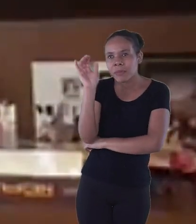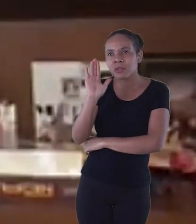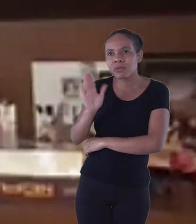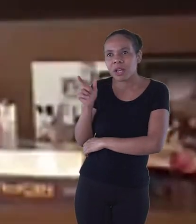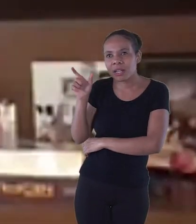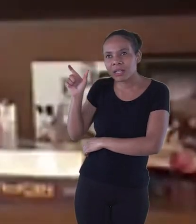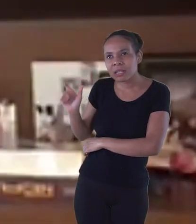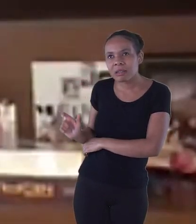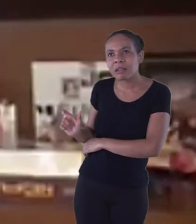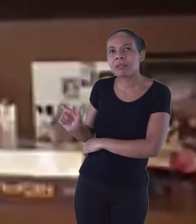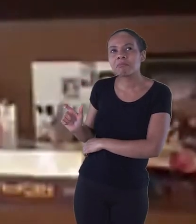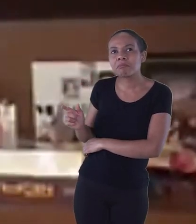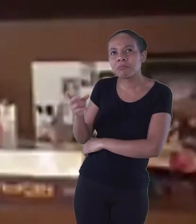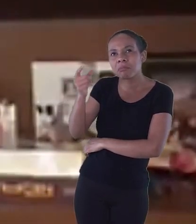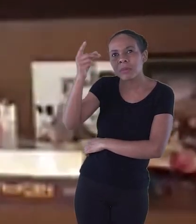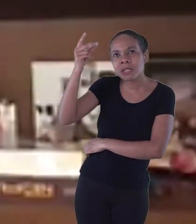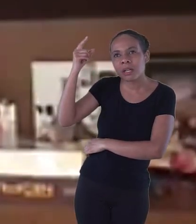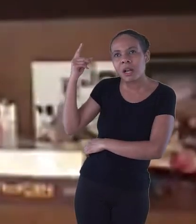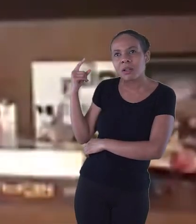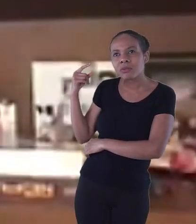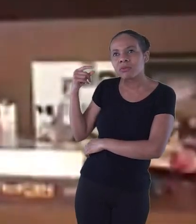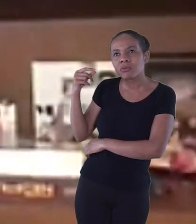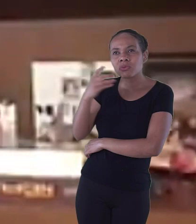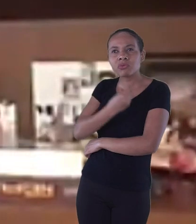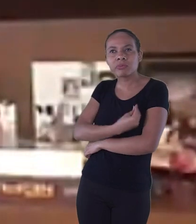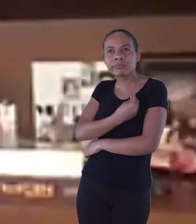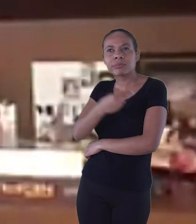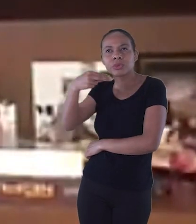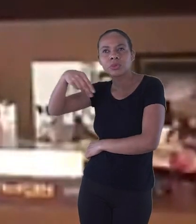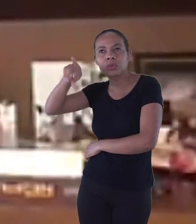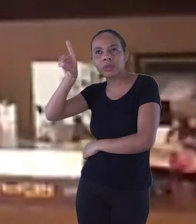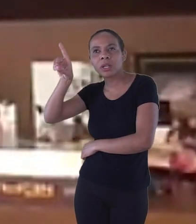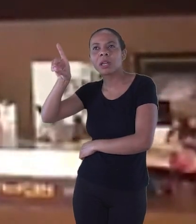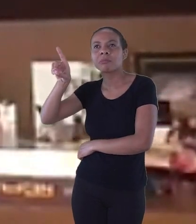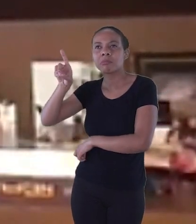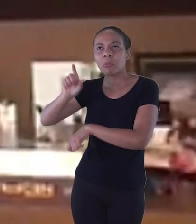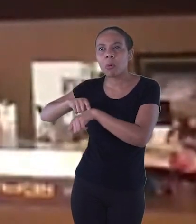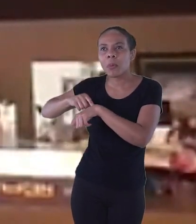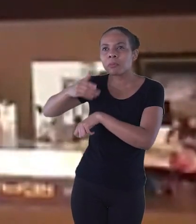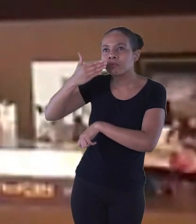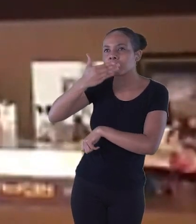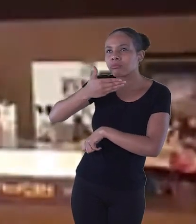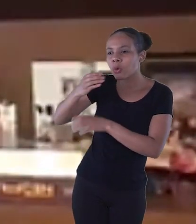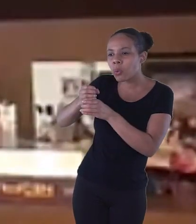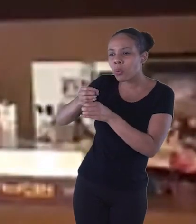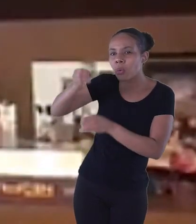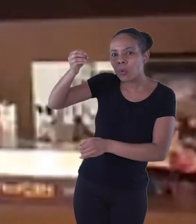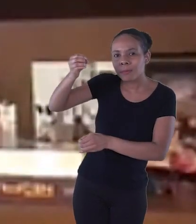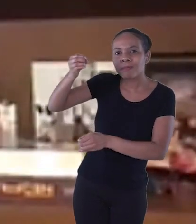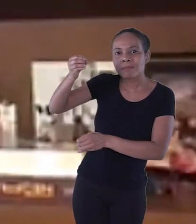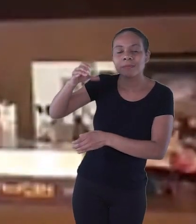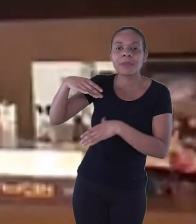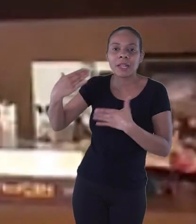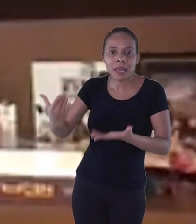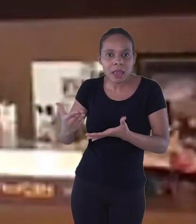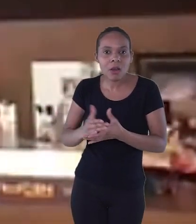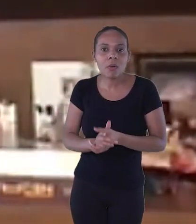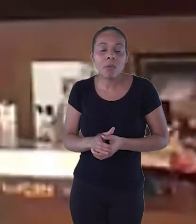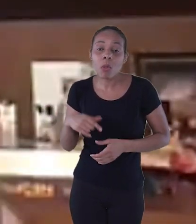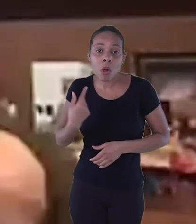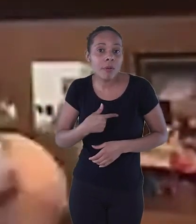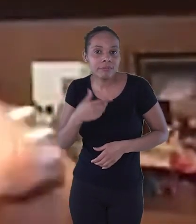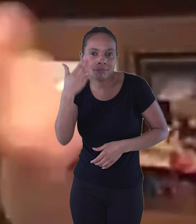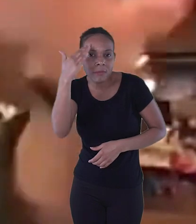época da cana. Então, o que Flávio ia fazendo? E depois instruímos os artistas também, como o Jaime pode